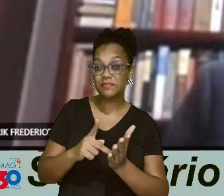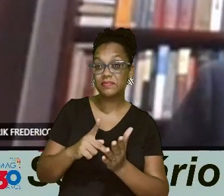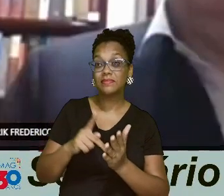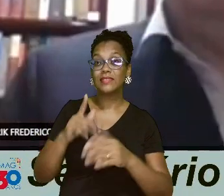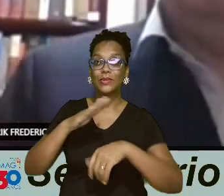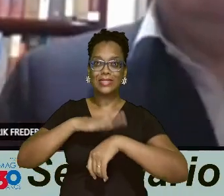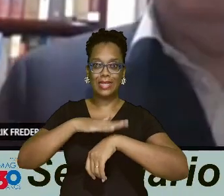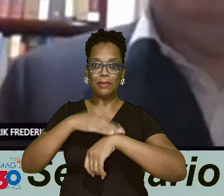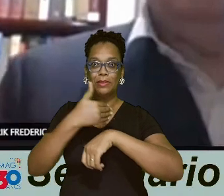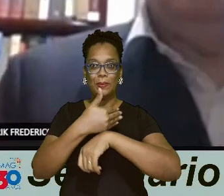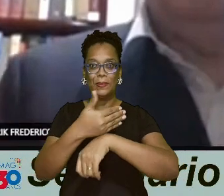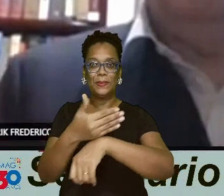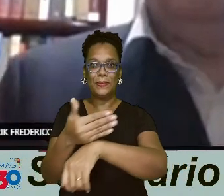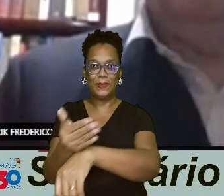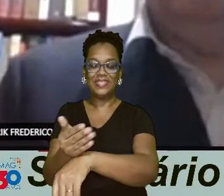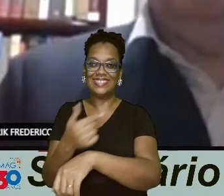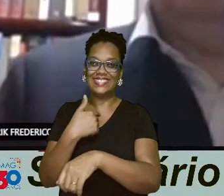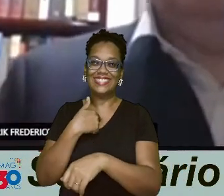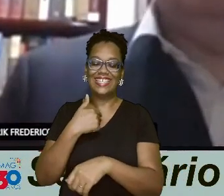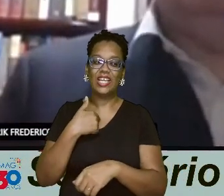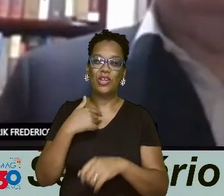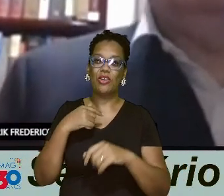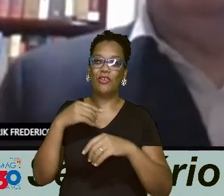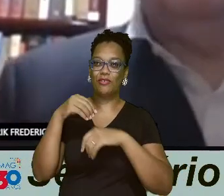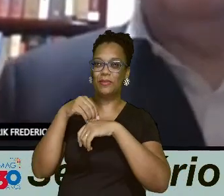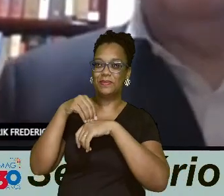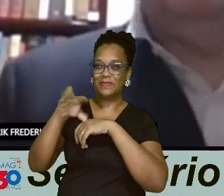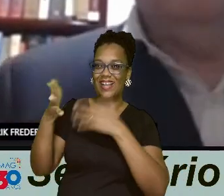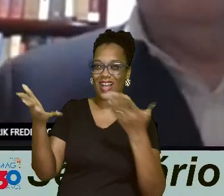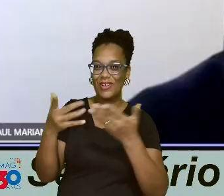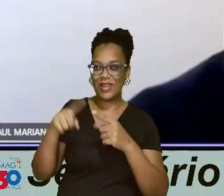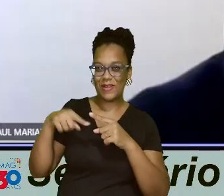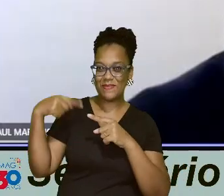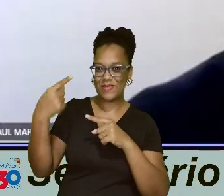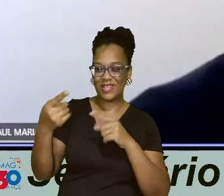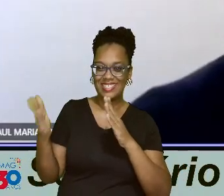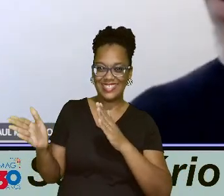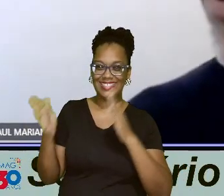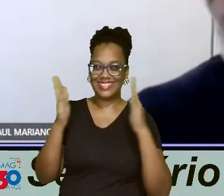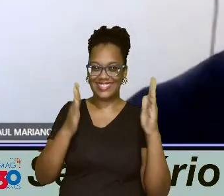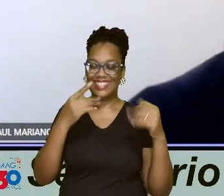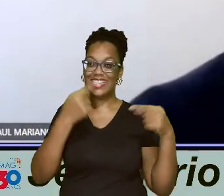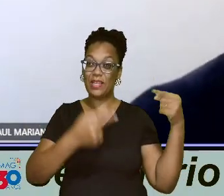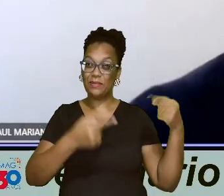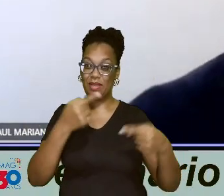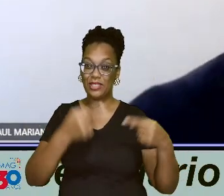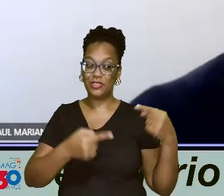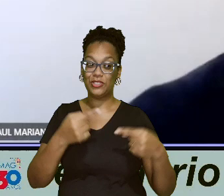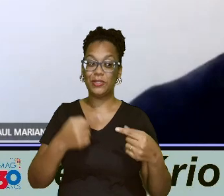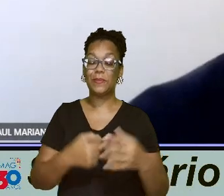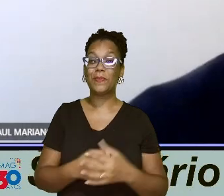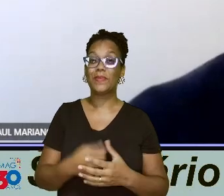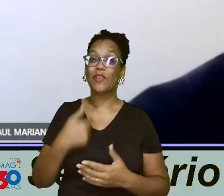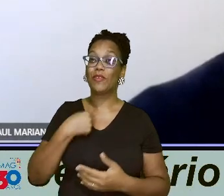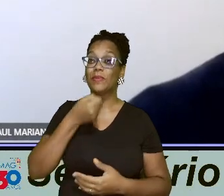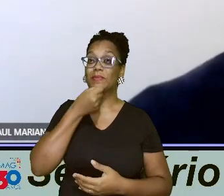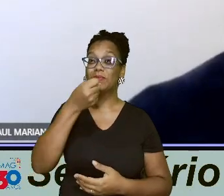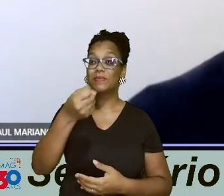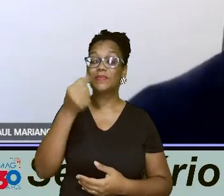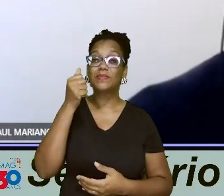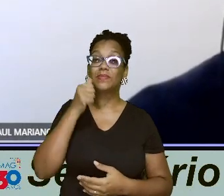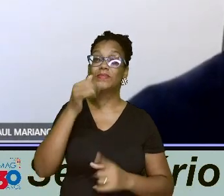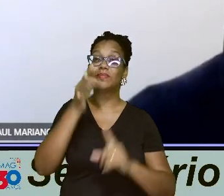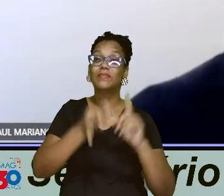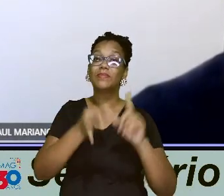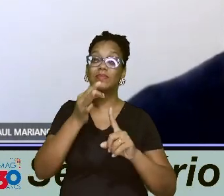fato, o tempo já está um pouco avançado, eu vou então passar a próxima fase do nosso debate, e vou conceder a palavra, então, à desembargadora Thais Schilling,